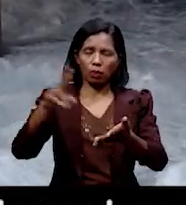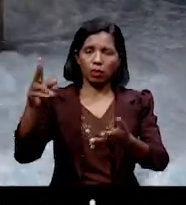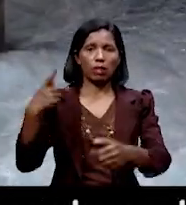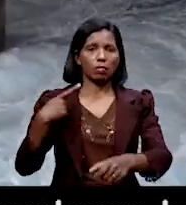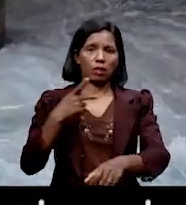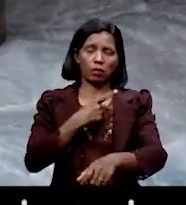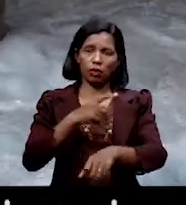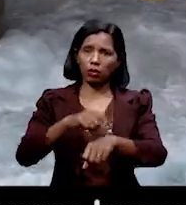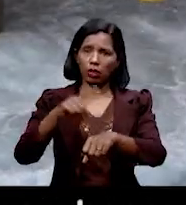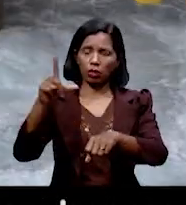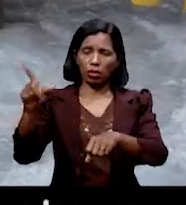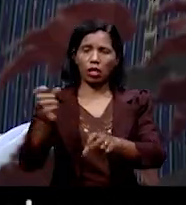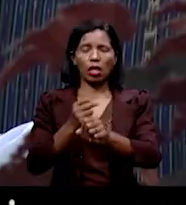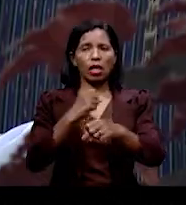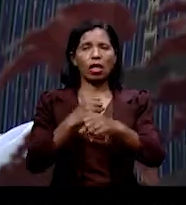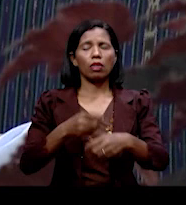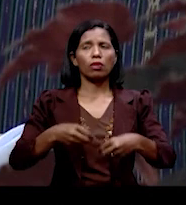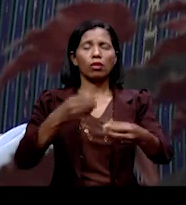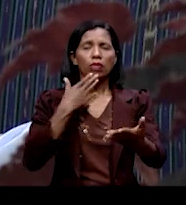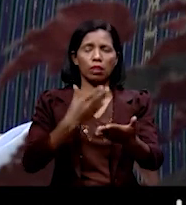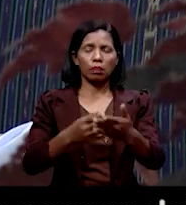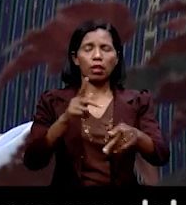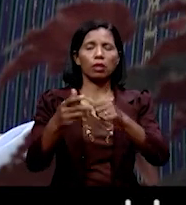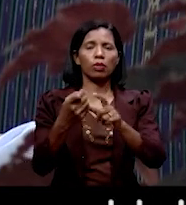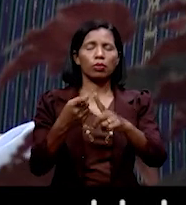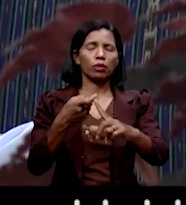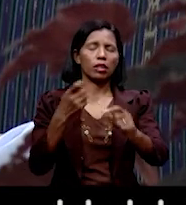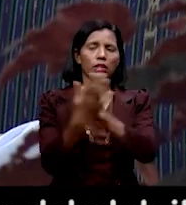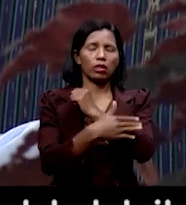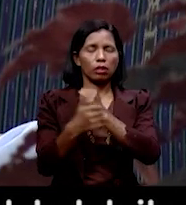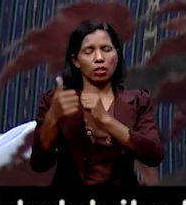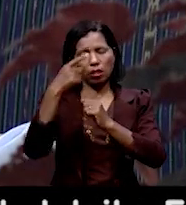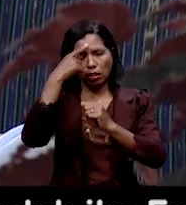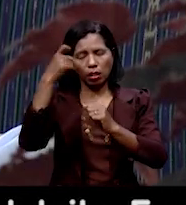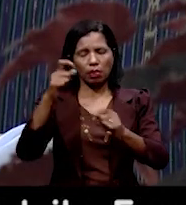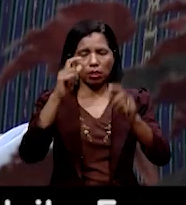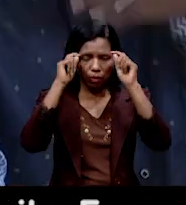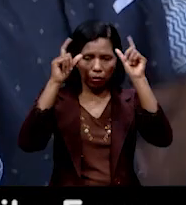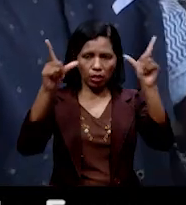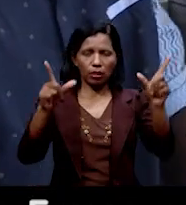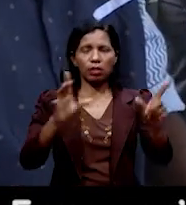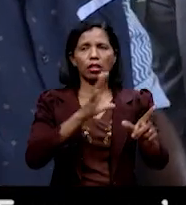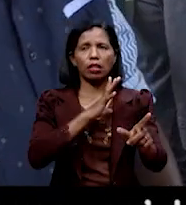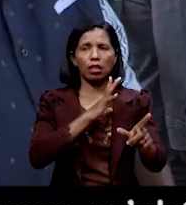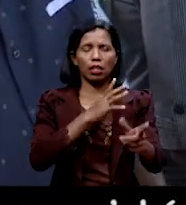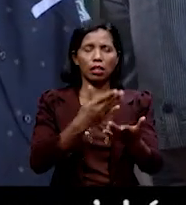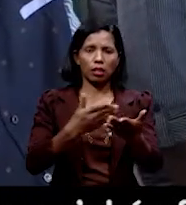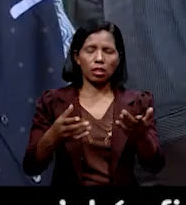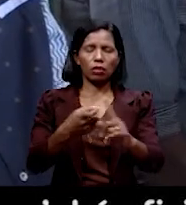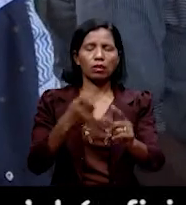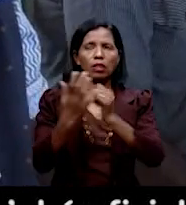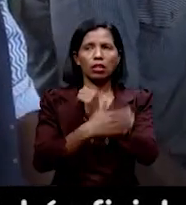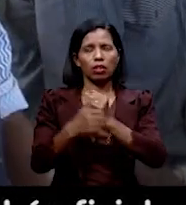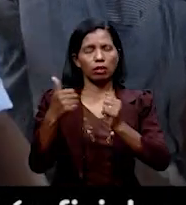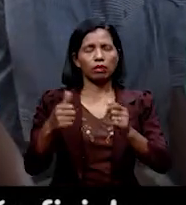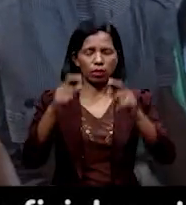Nacional habu kurdeit ema Israeliur tamba Timor Leste tohin loron se dependente ba produto husi Israeliur. Além de Timor Leste se